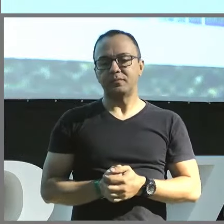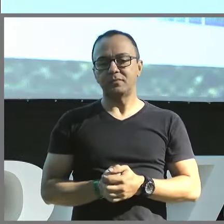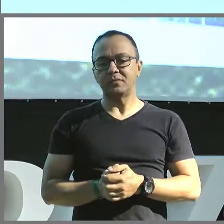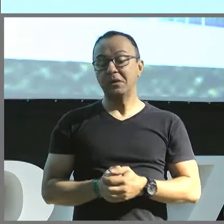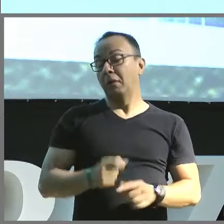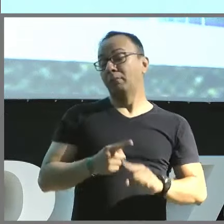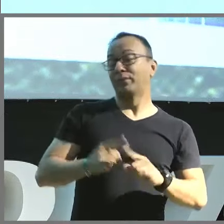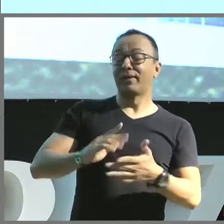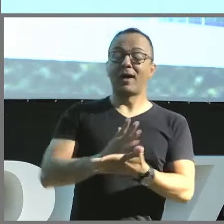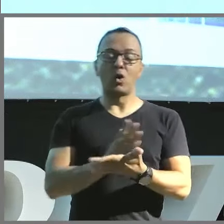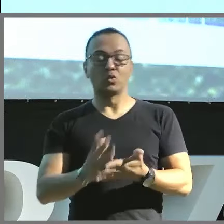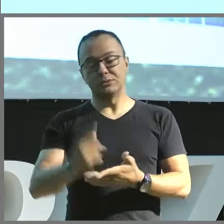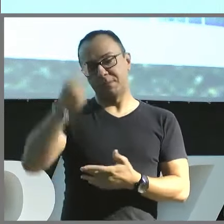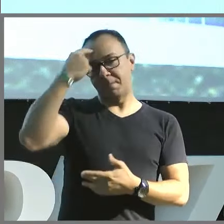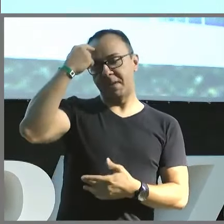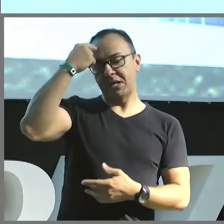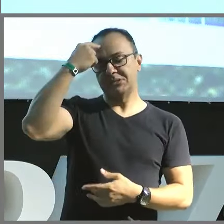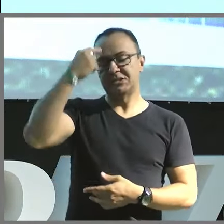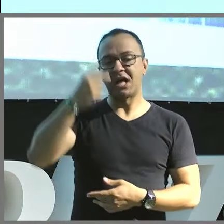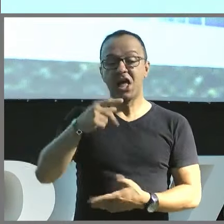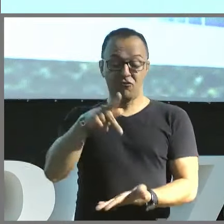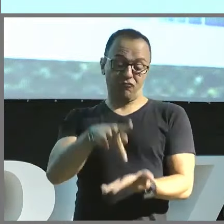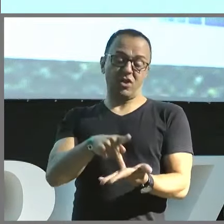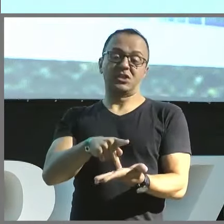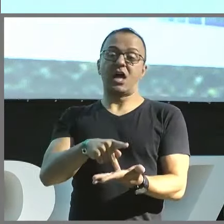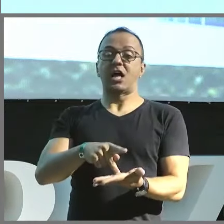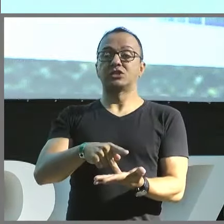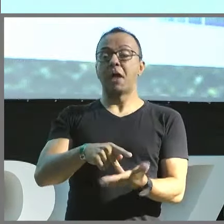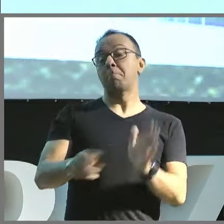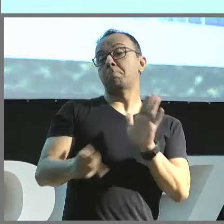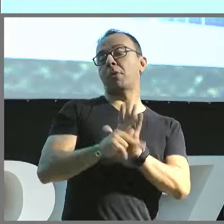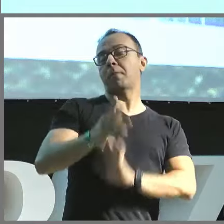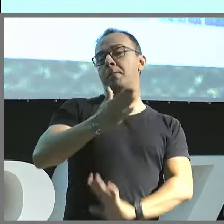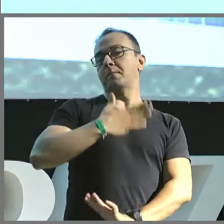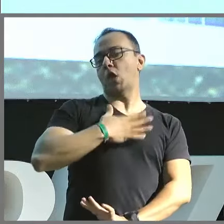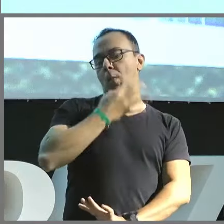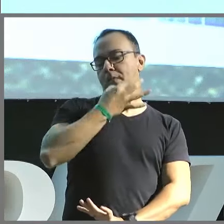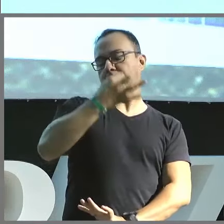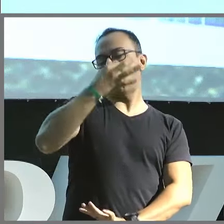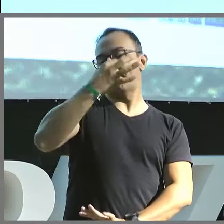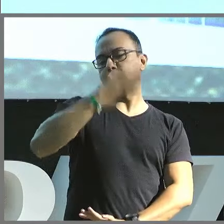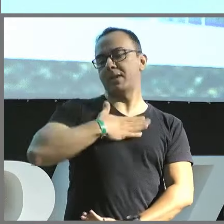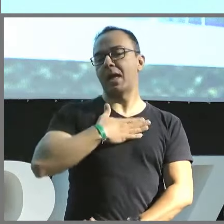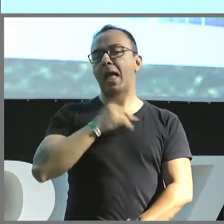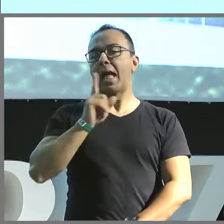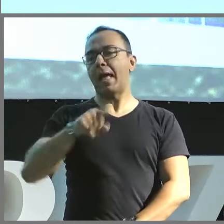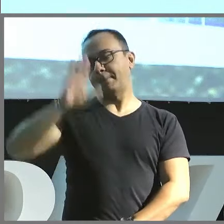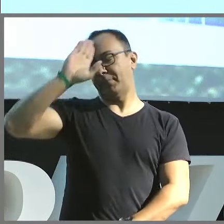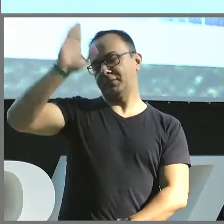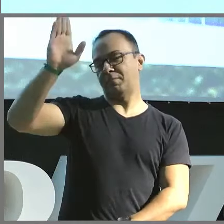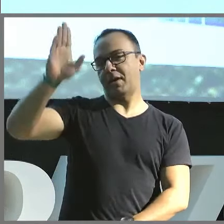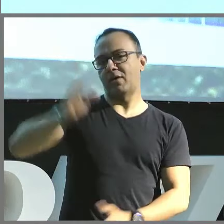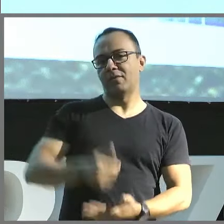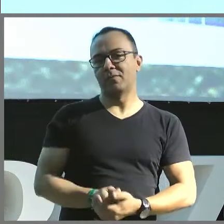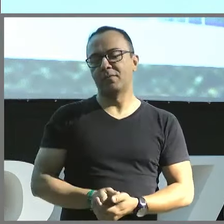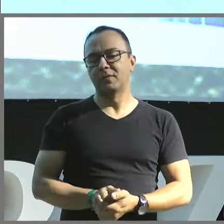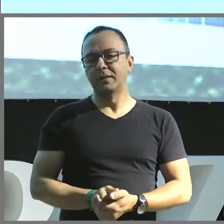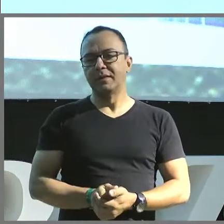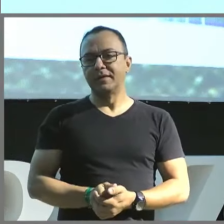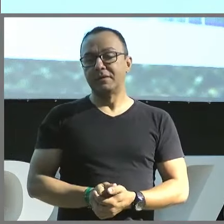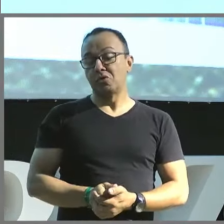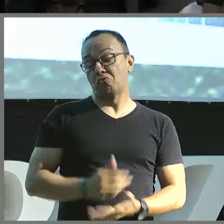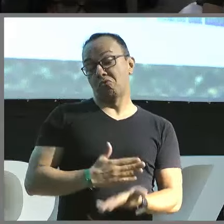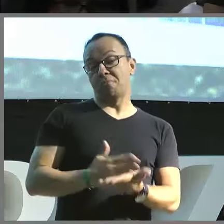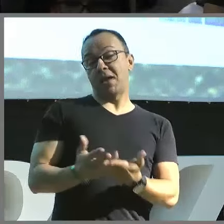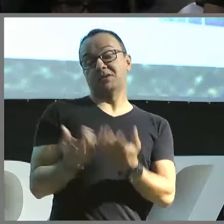são proprietários dela, por orgulho, e olham os outros como preconceito, colocam